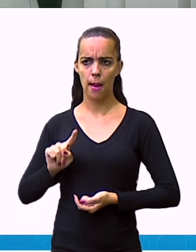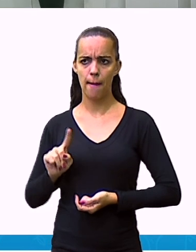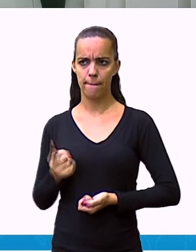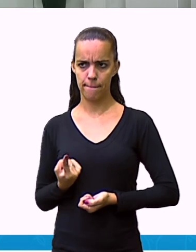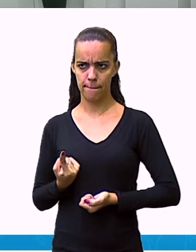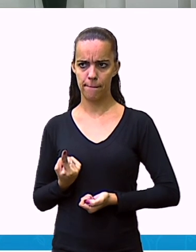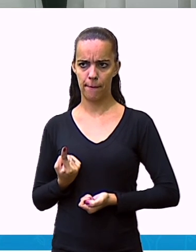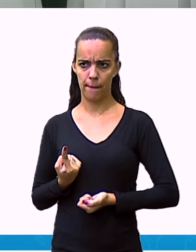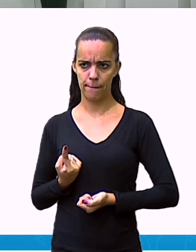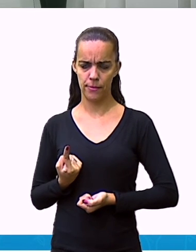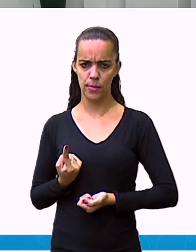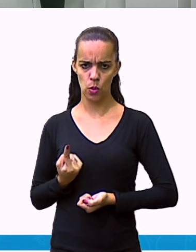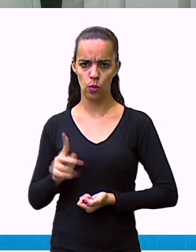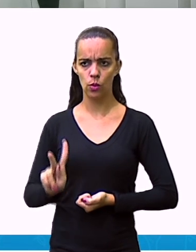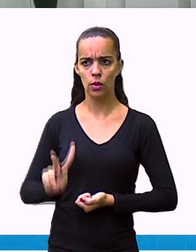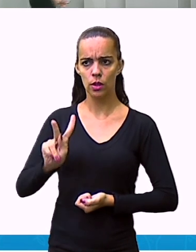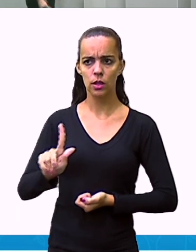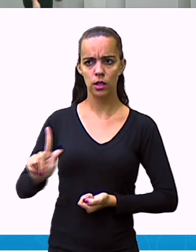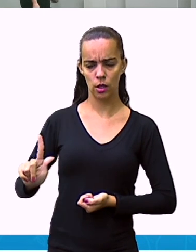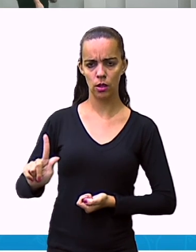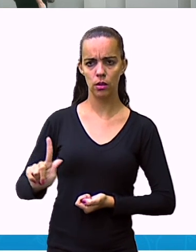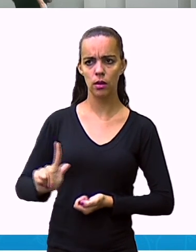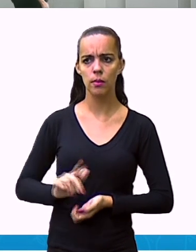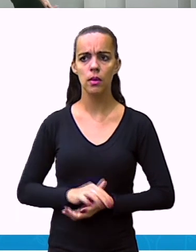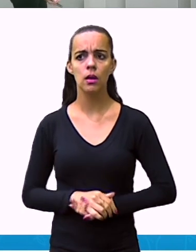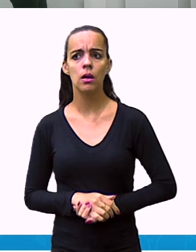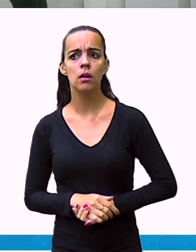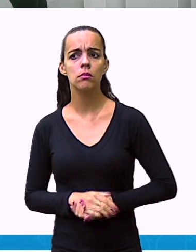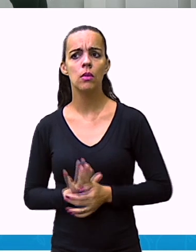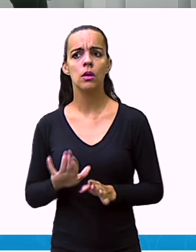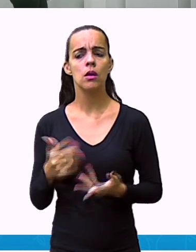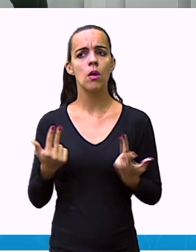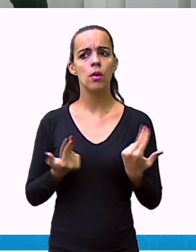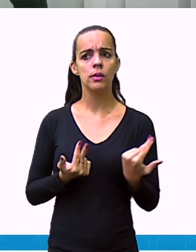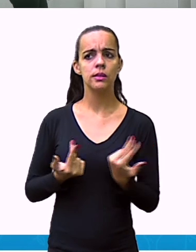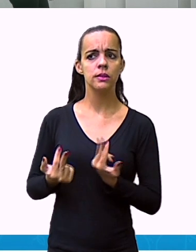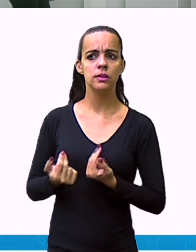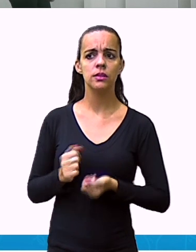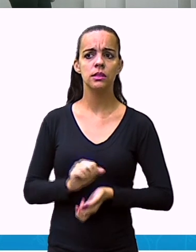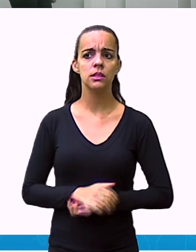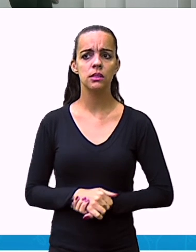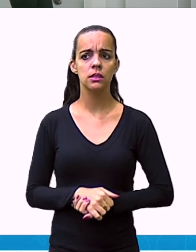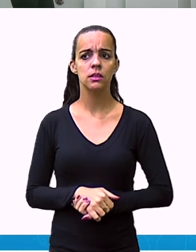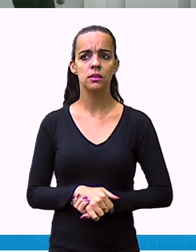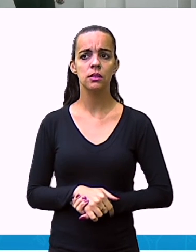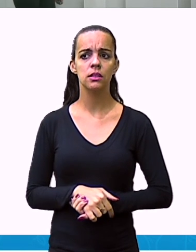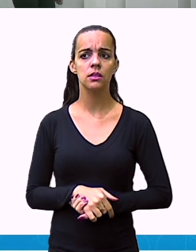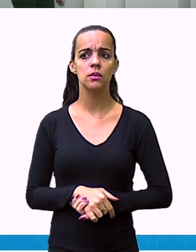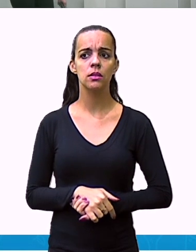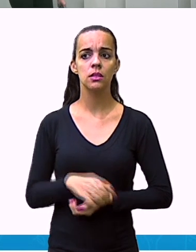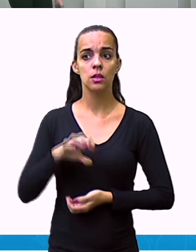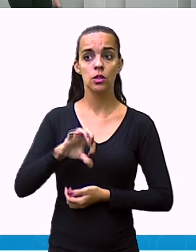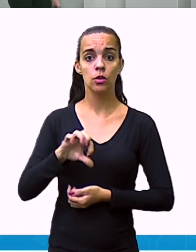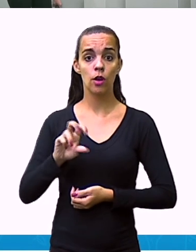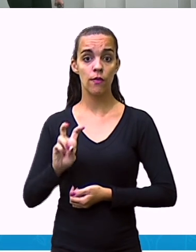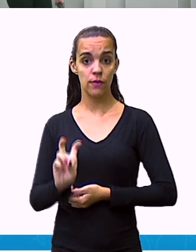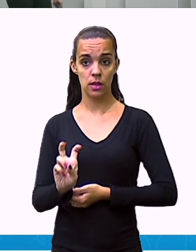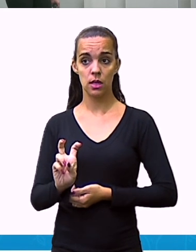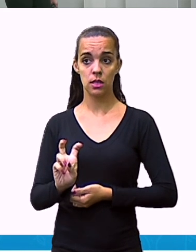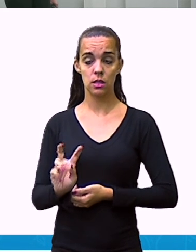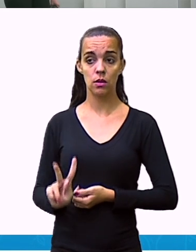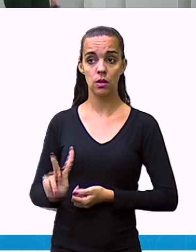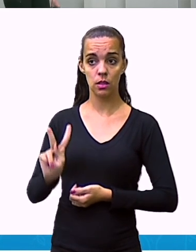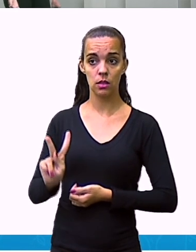é igual a mil quilogramas 95.000 é igual a quantas 95 mil kg